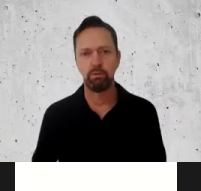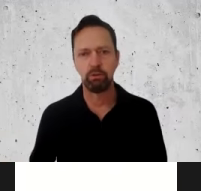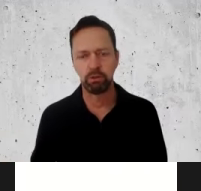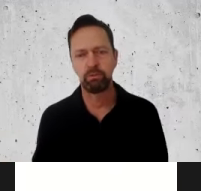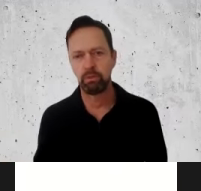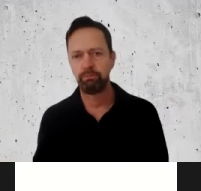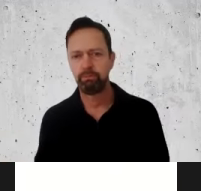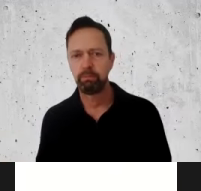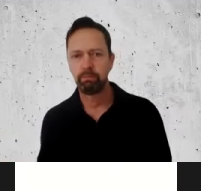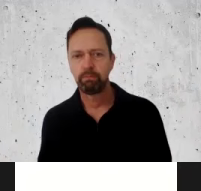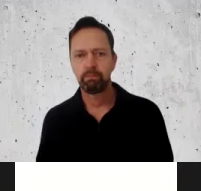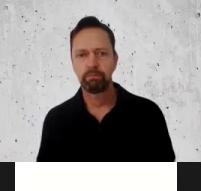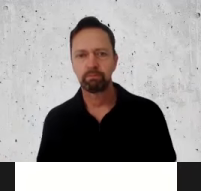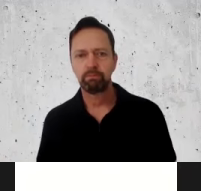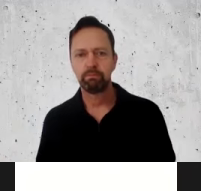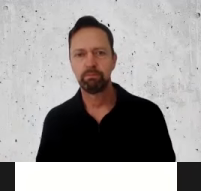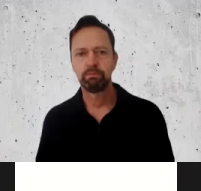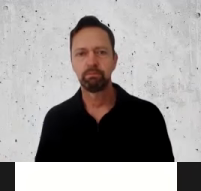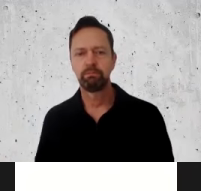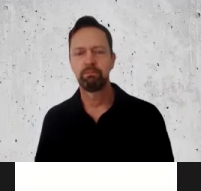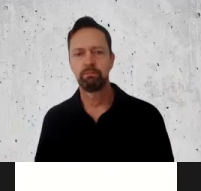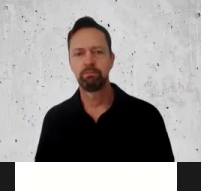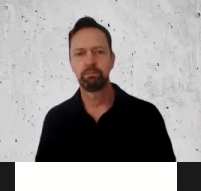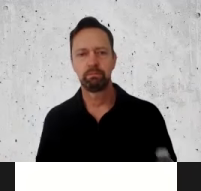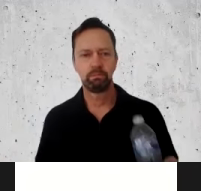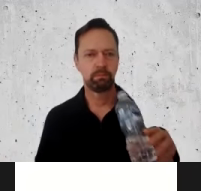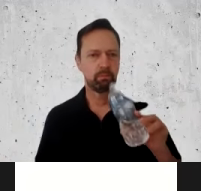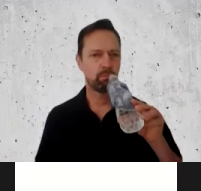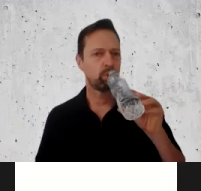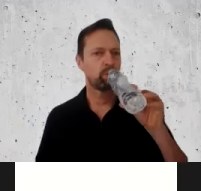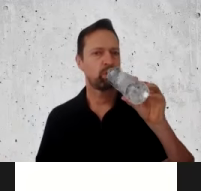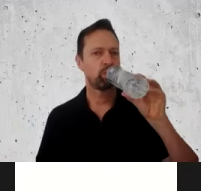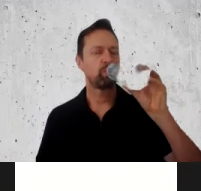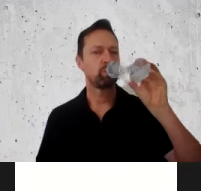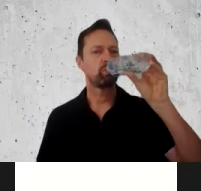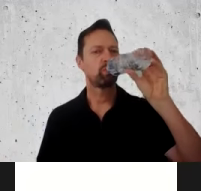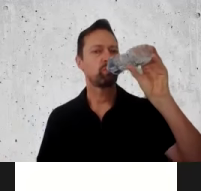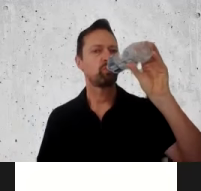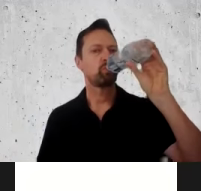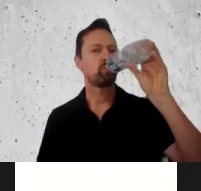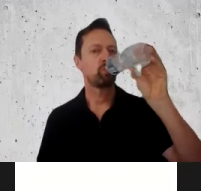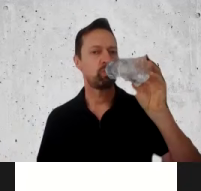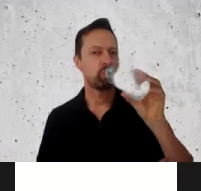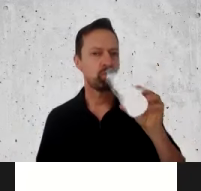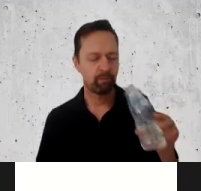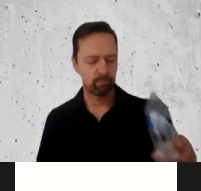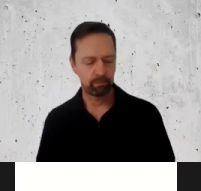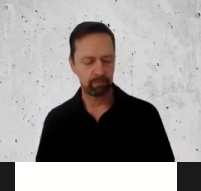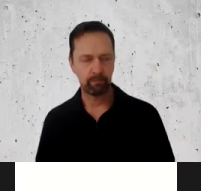faz em economia hoje. Nesse trabalho específico, ele está definindo claramente o que é eficiência para ele, é a rapidez do judiciário, é isso que ele está olhando,